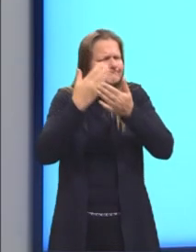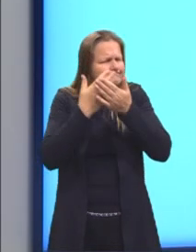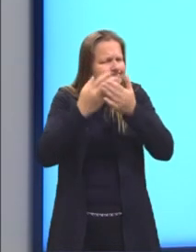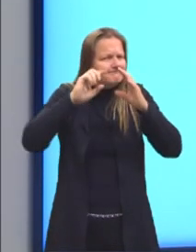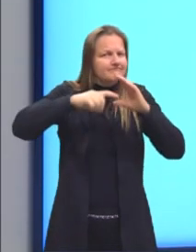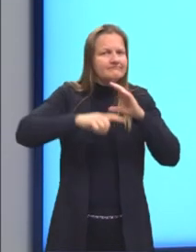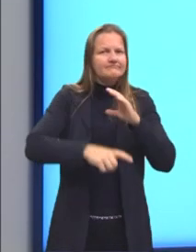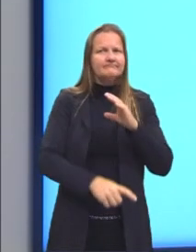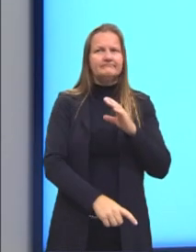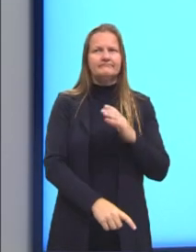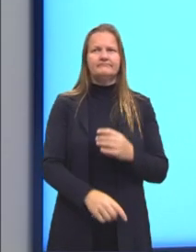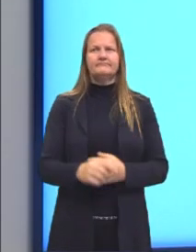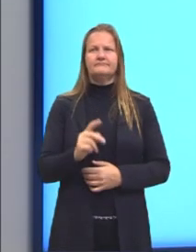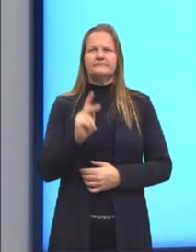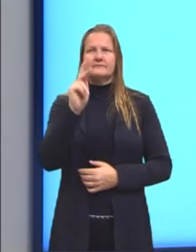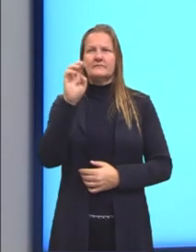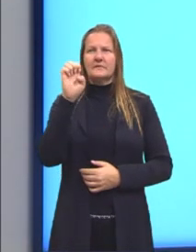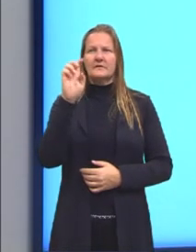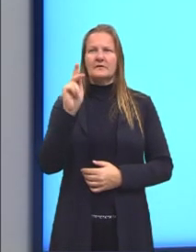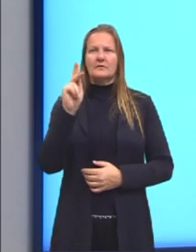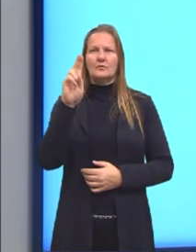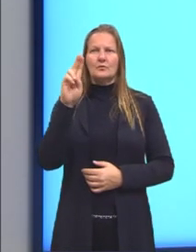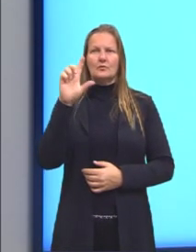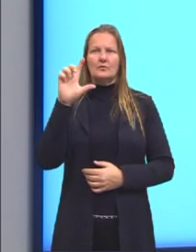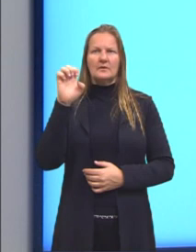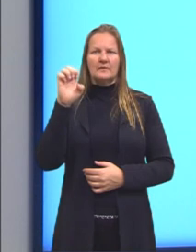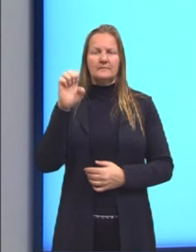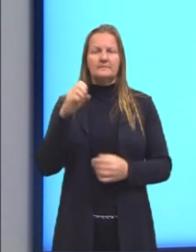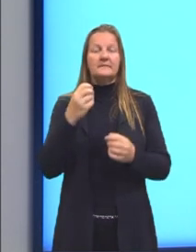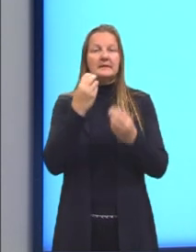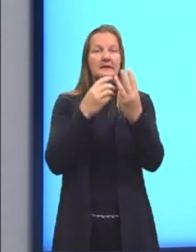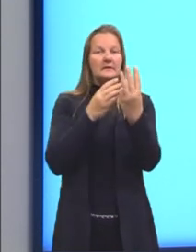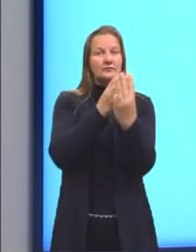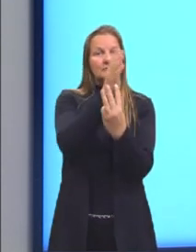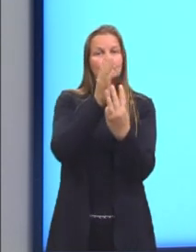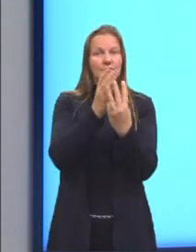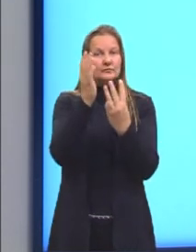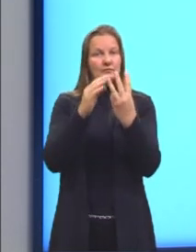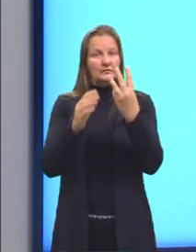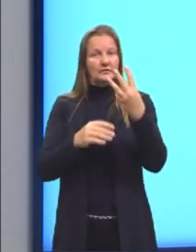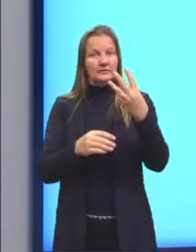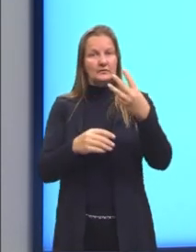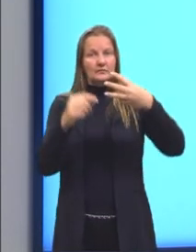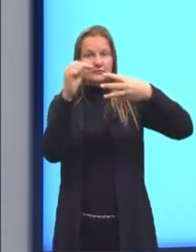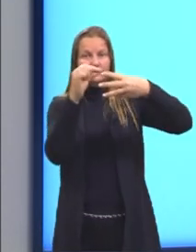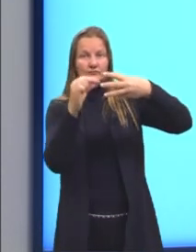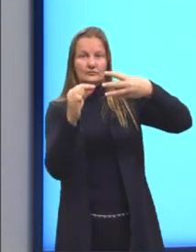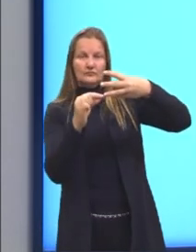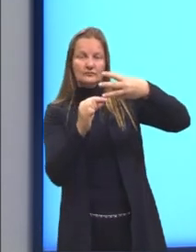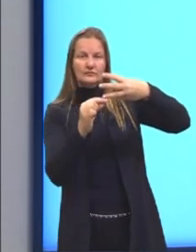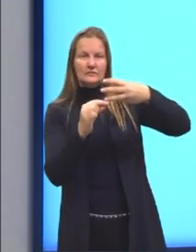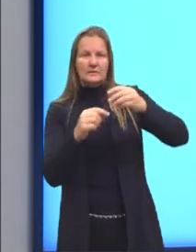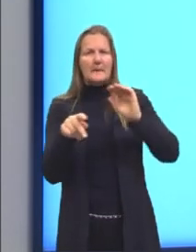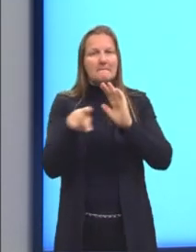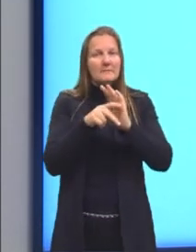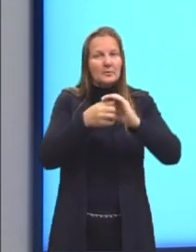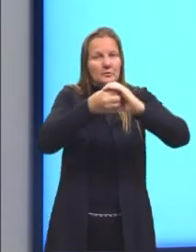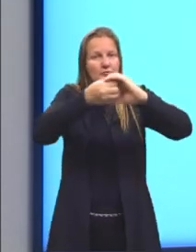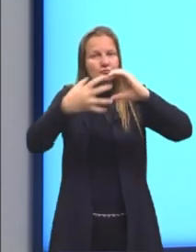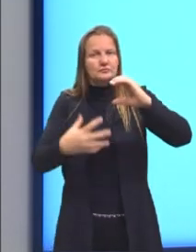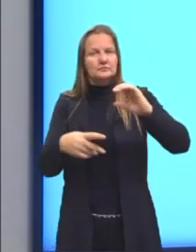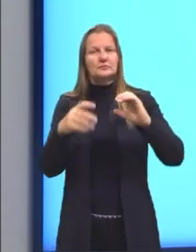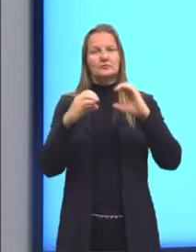durante alguns anos ele desenvolveu três postulados tá aqui são três propriedades dos carbonos é que explica